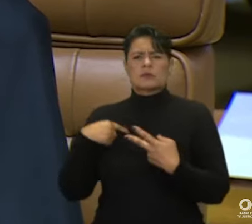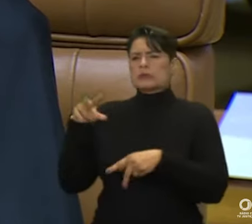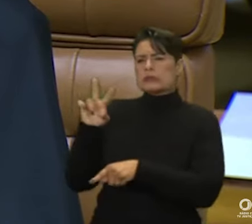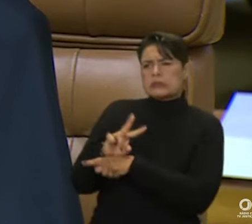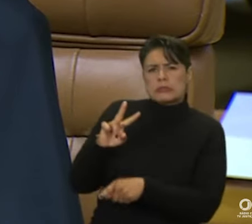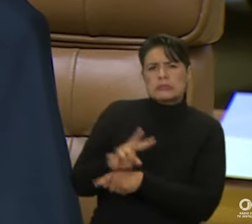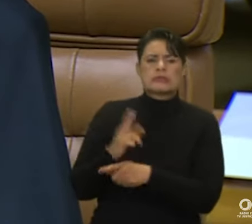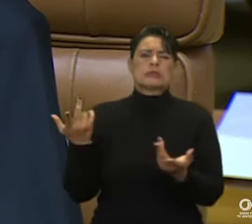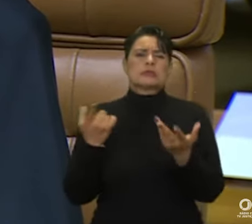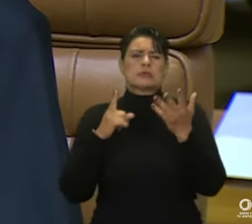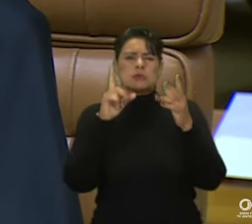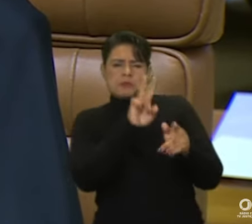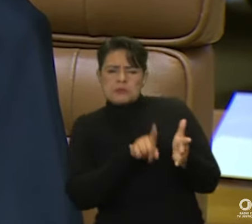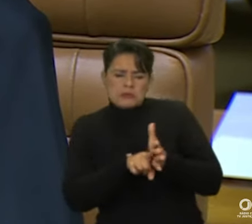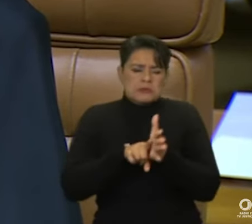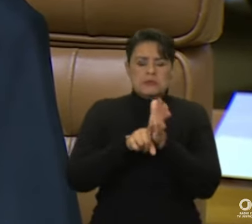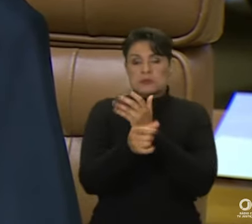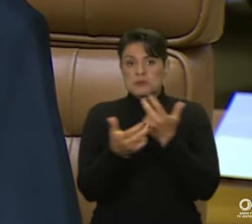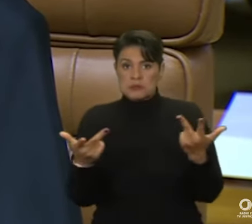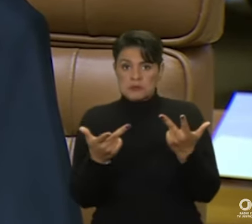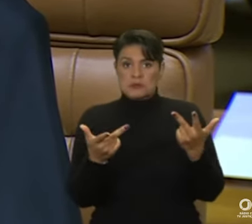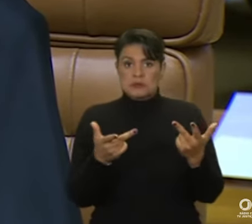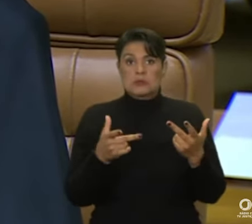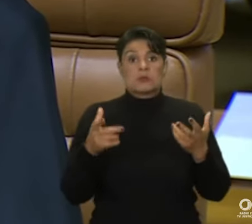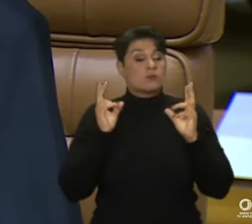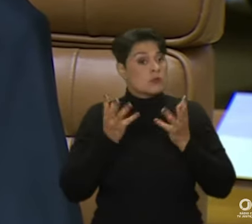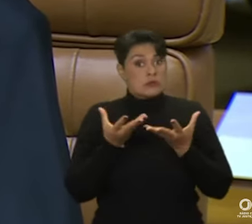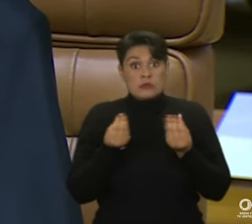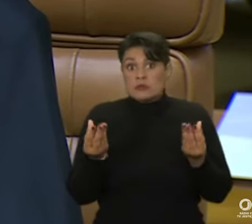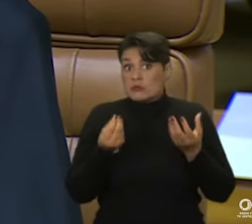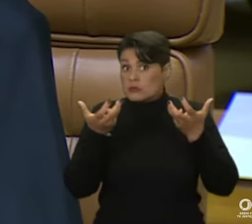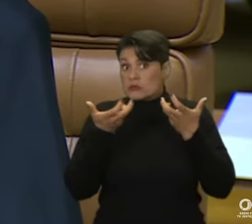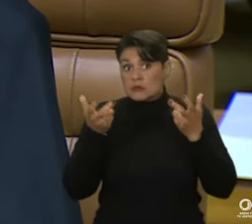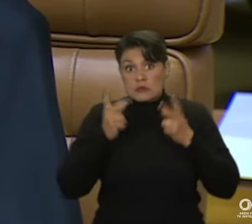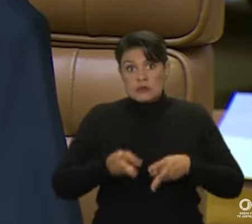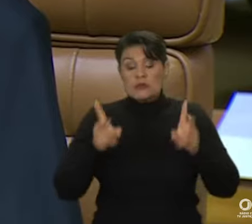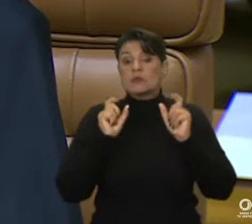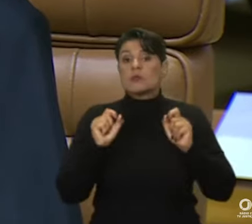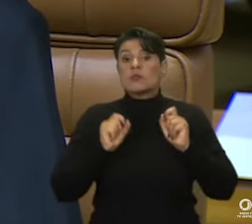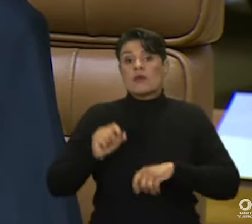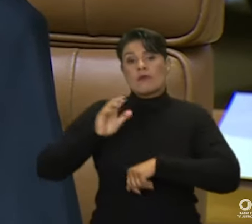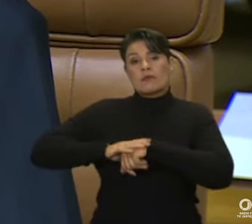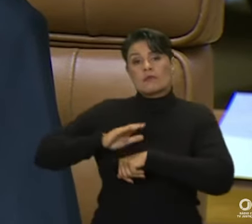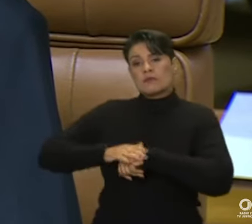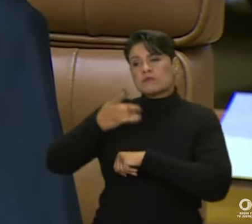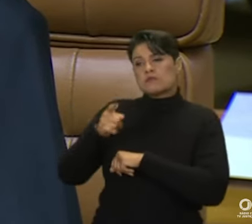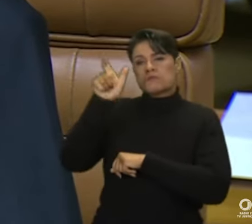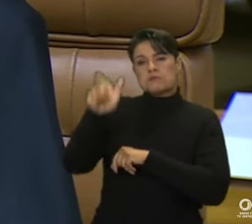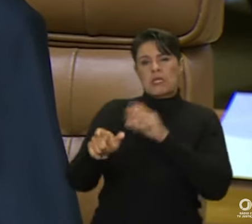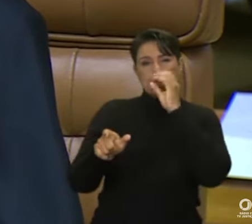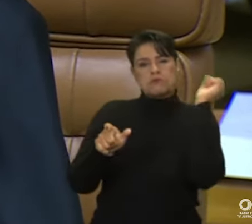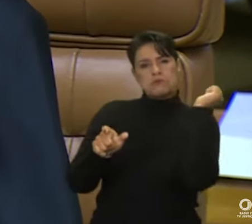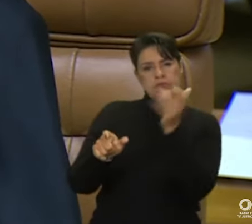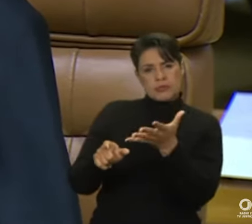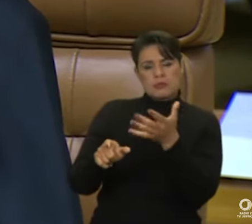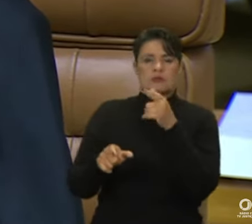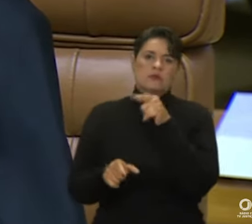investigados que há muito procuram deslegitimar a atuação do eminente relator nessas investigações e,